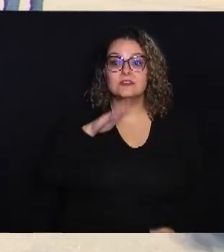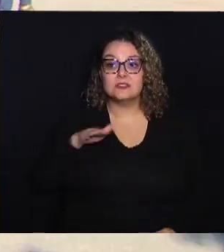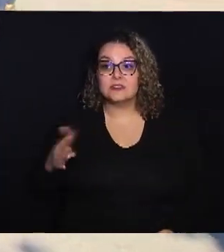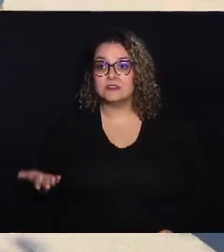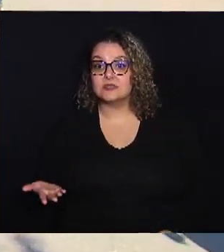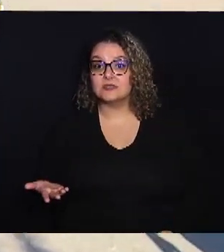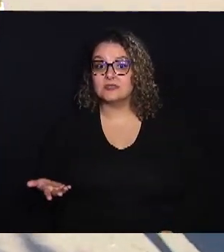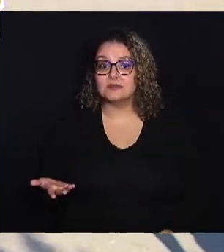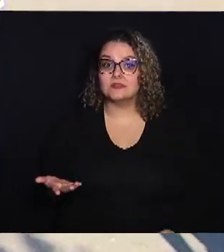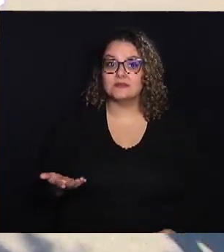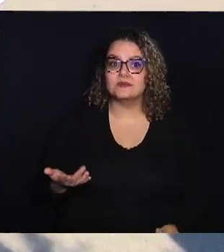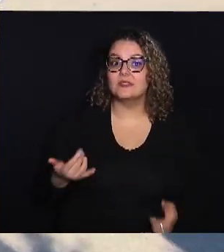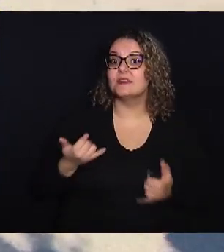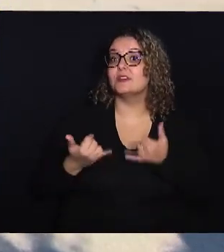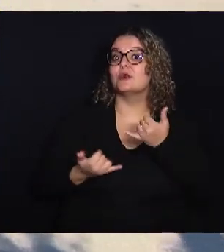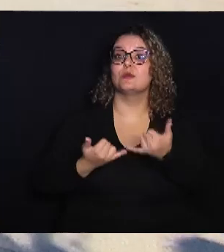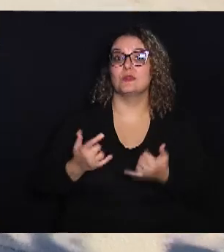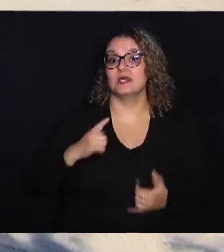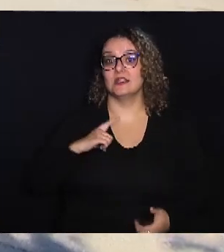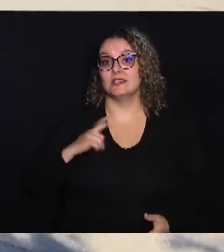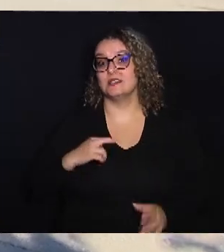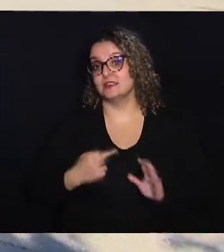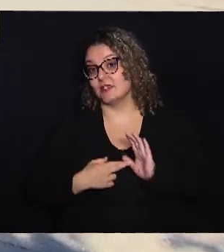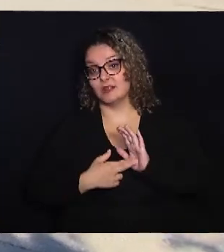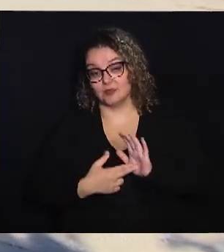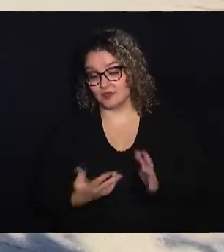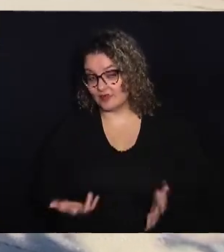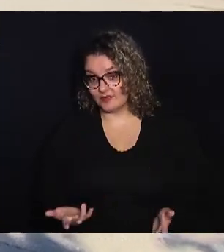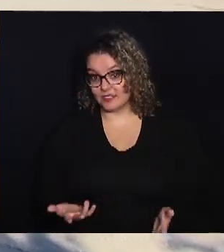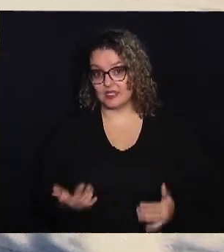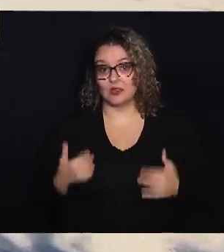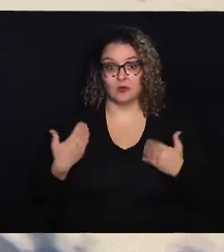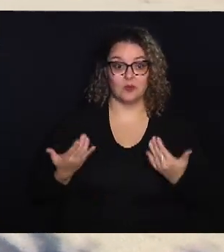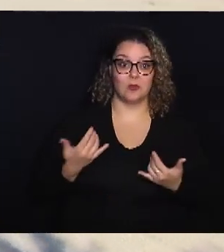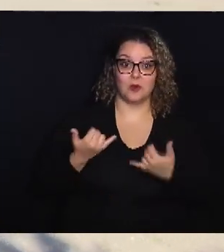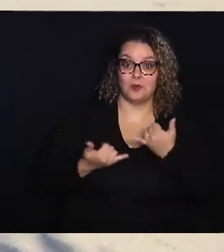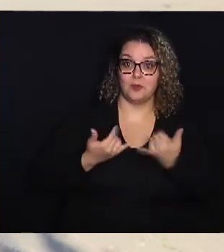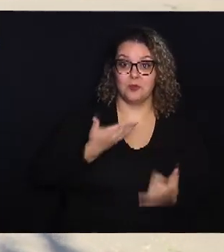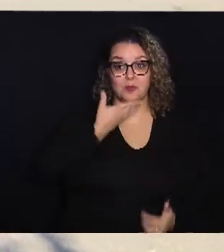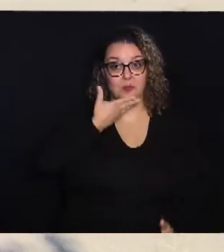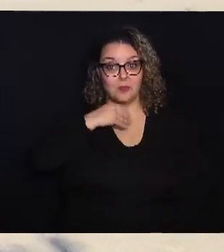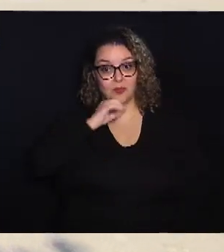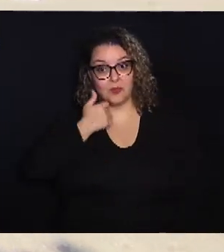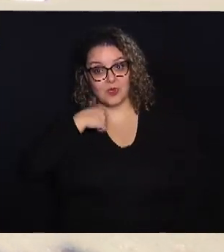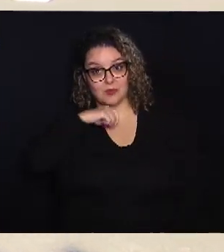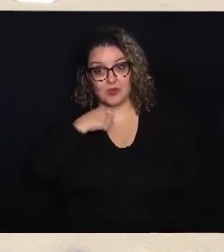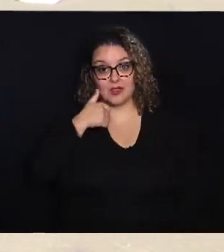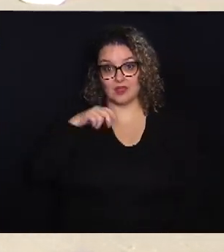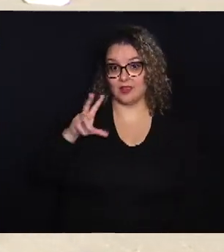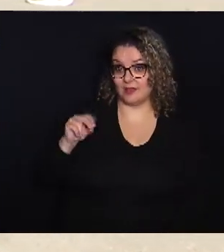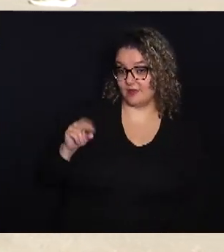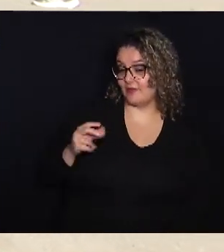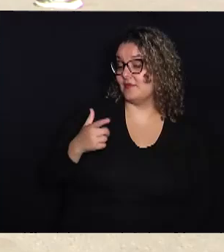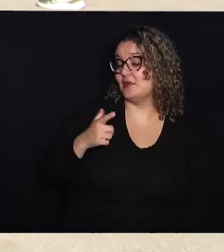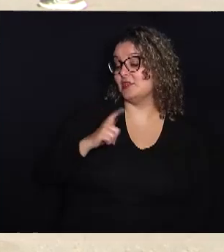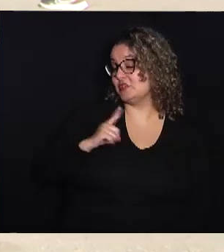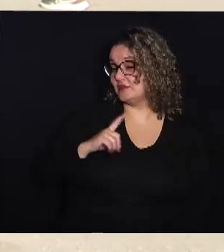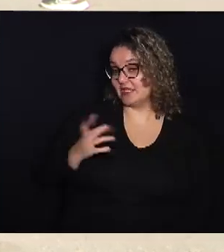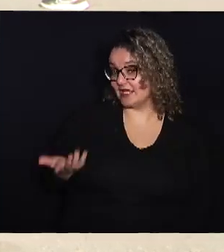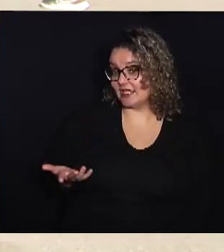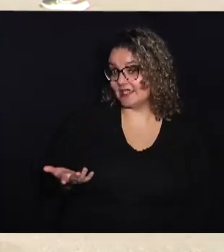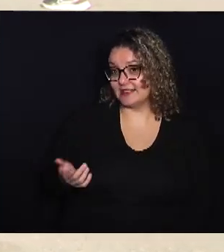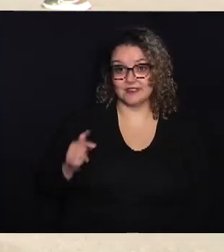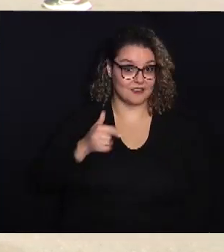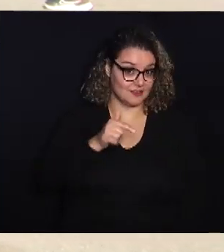crianças, assim, que brincadeiras vocês têm como referência, que brincadeiras seus pais, suas avós tiveram